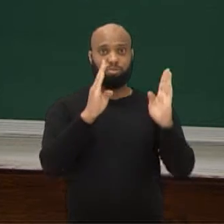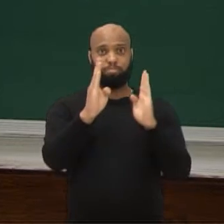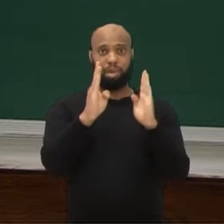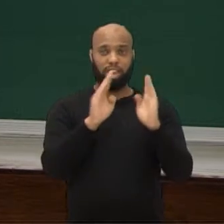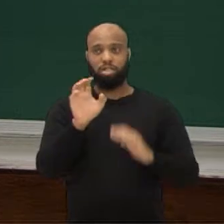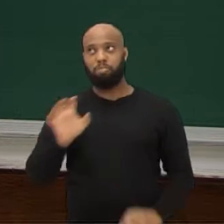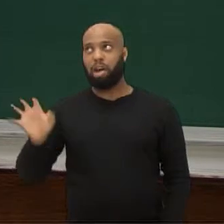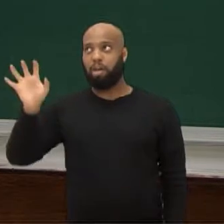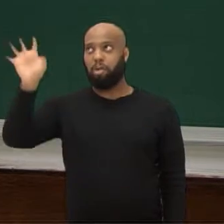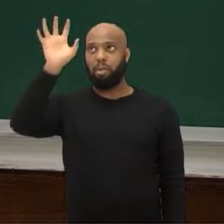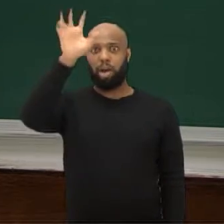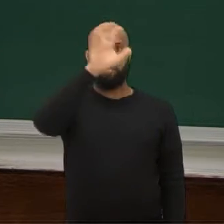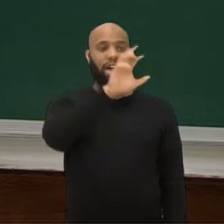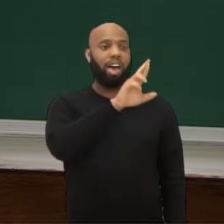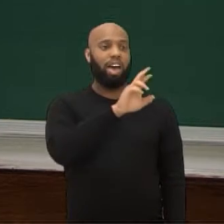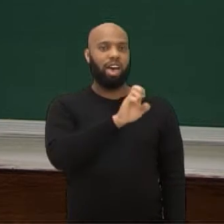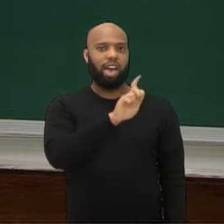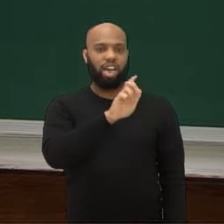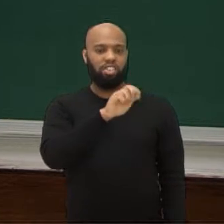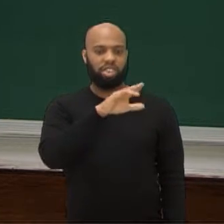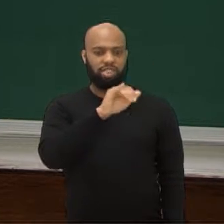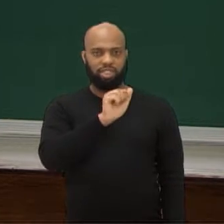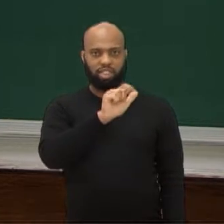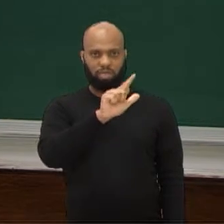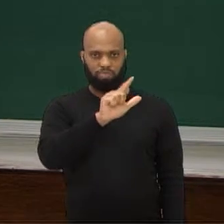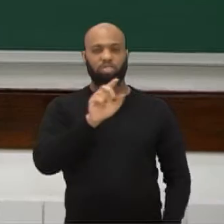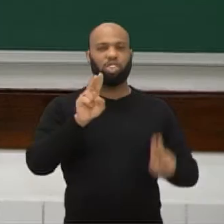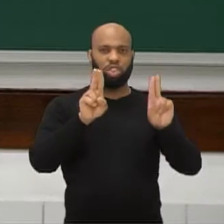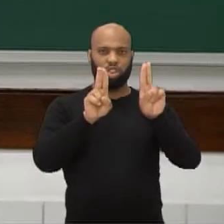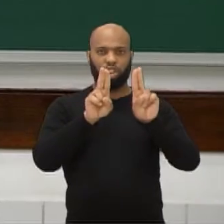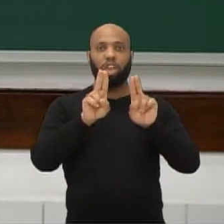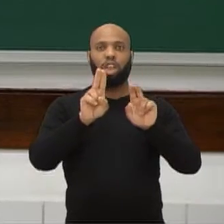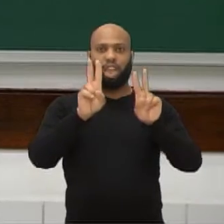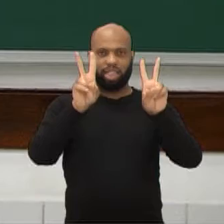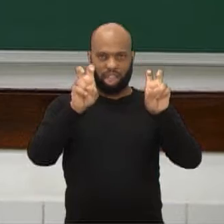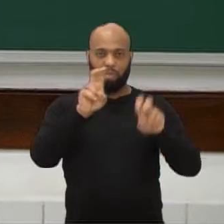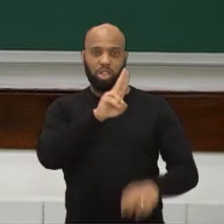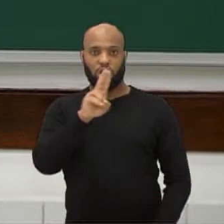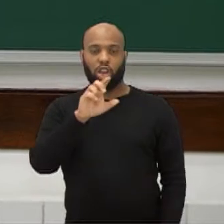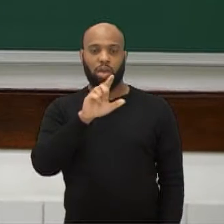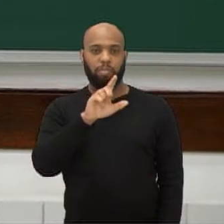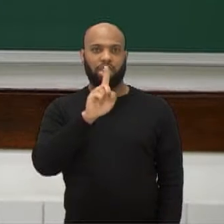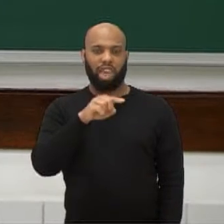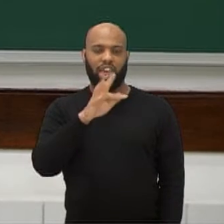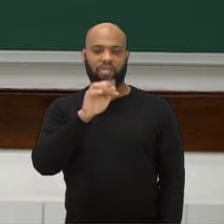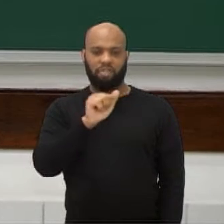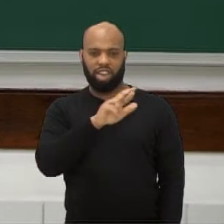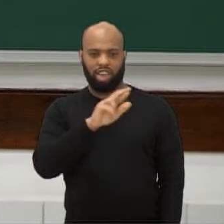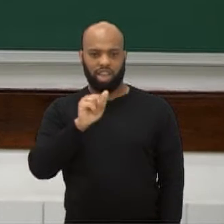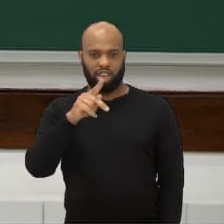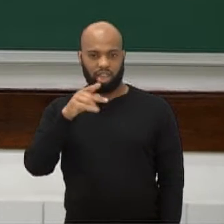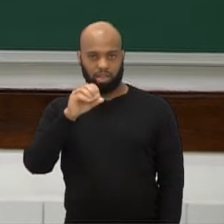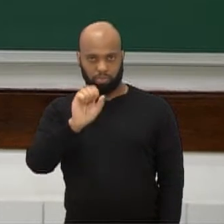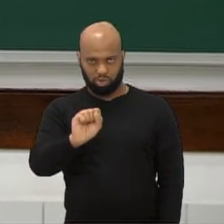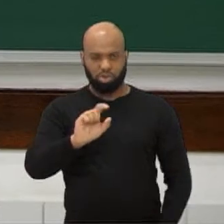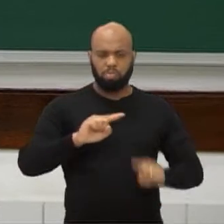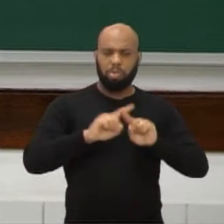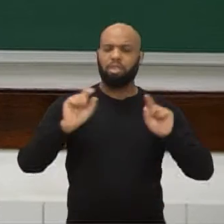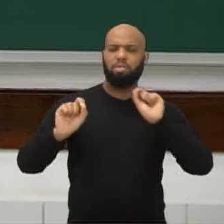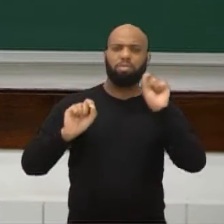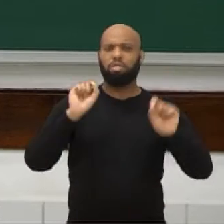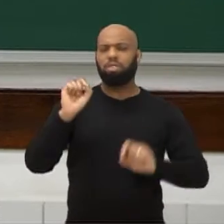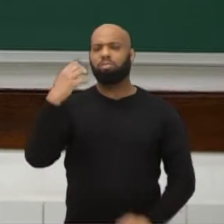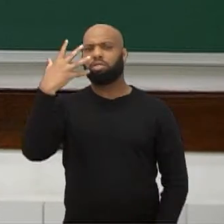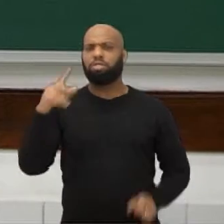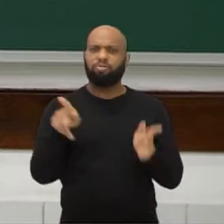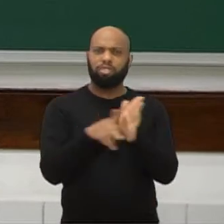período regencial, Guerra dos Farrapos. Vamos entender aqui, o que levou a essa guerra? Pensa